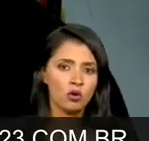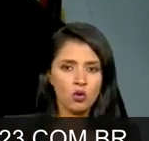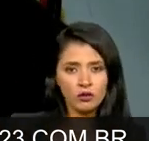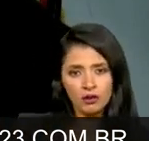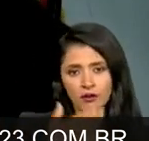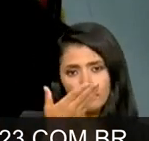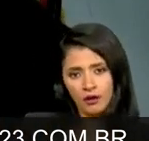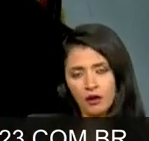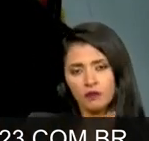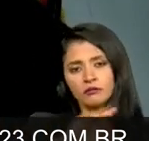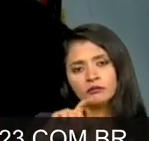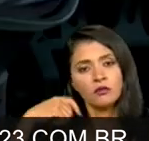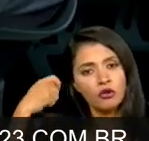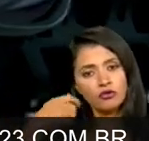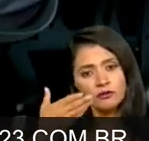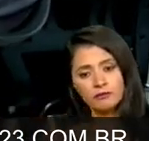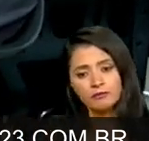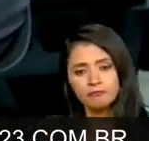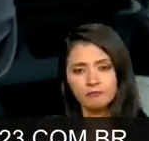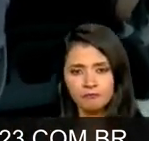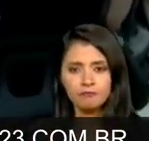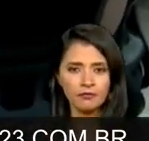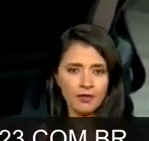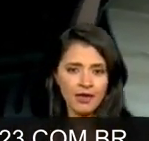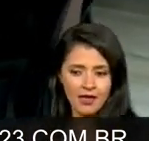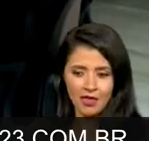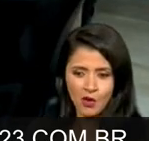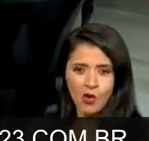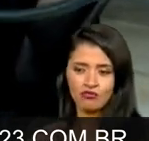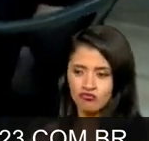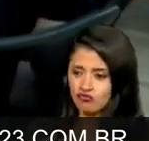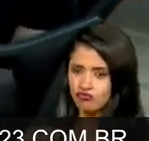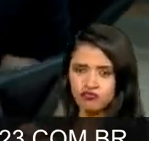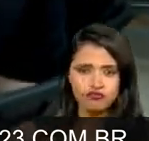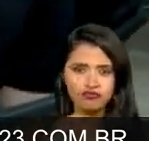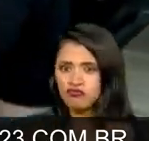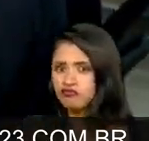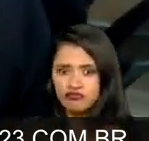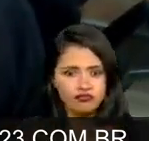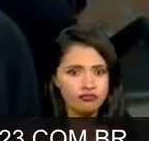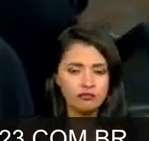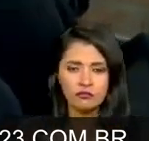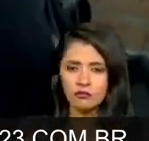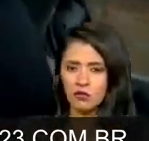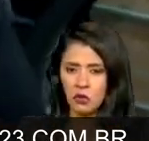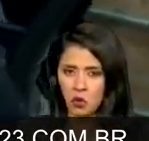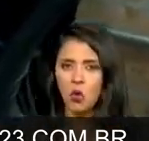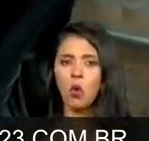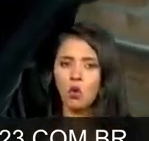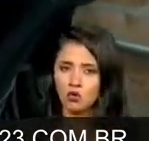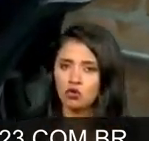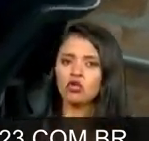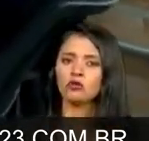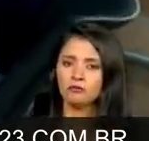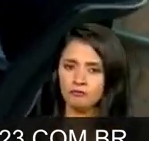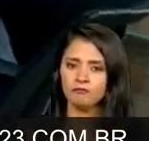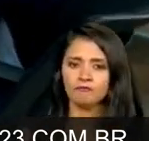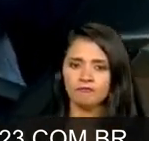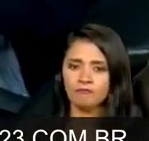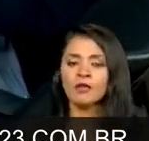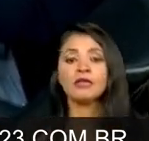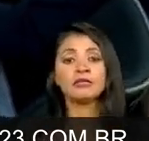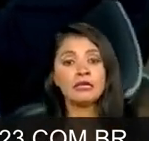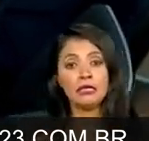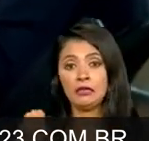o artista para o teu evento. O negócio prosperou tão rápido que hoje emprega quase 70 pessoas